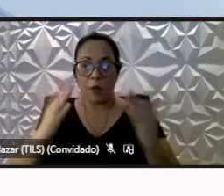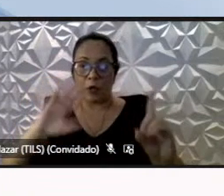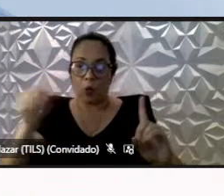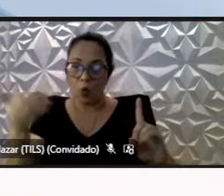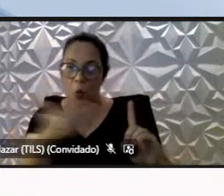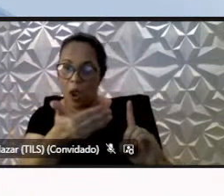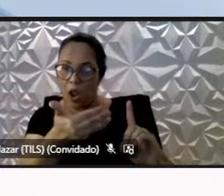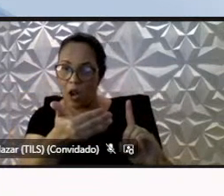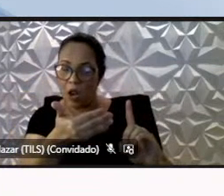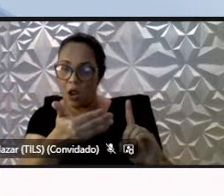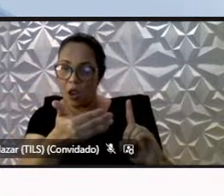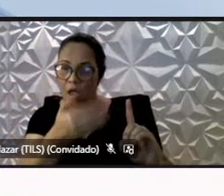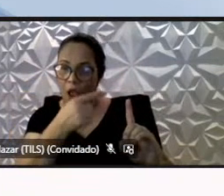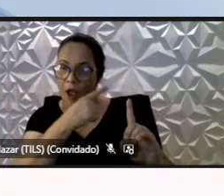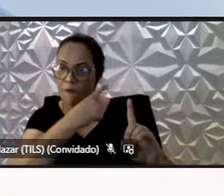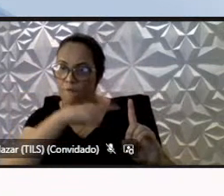prisão.